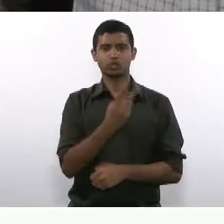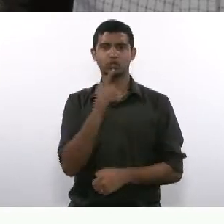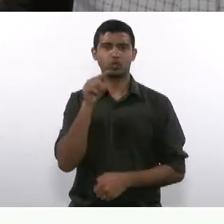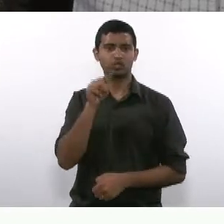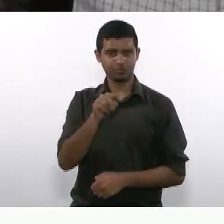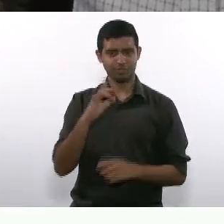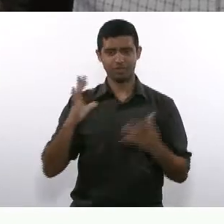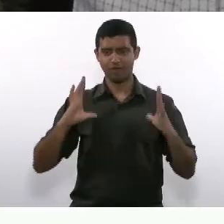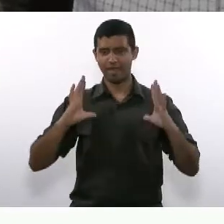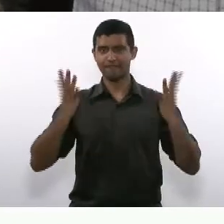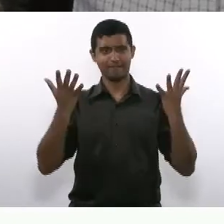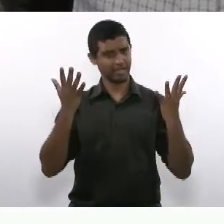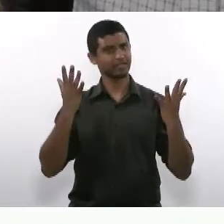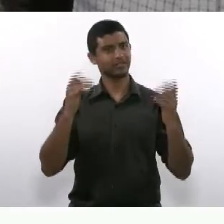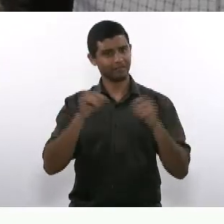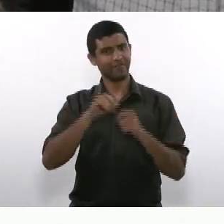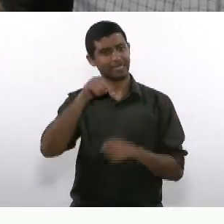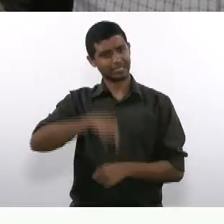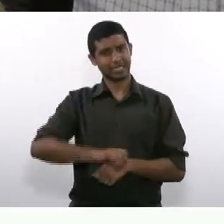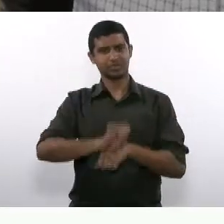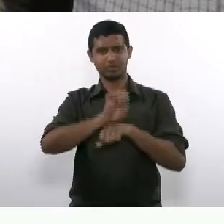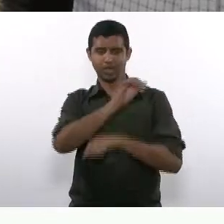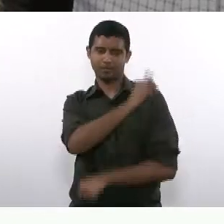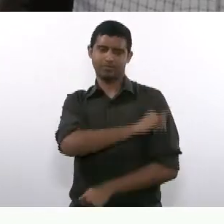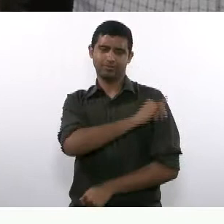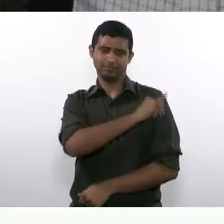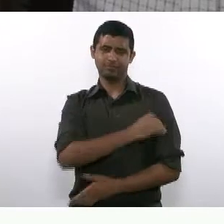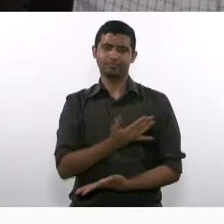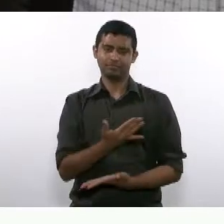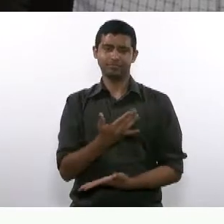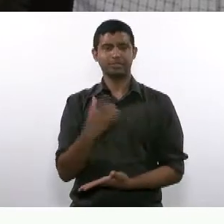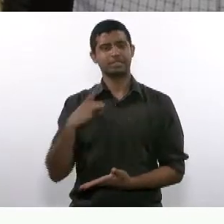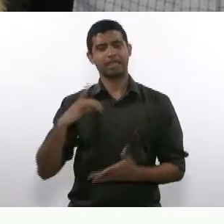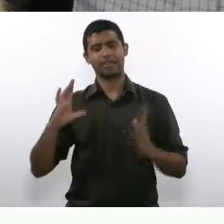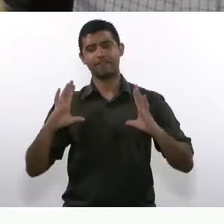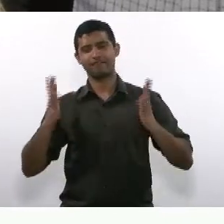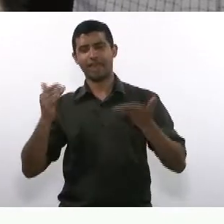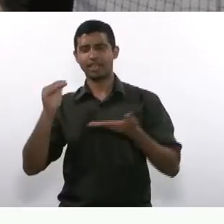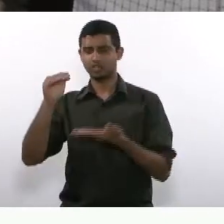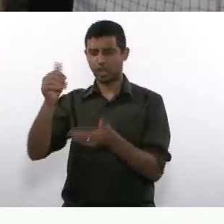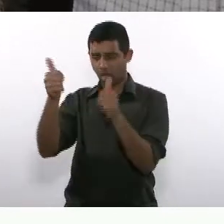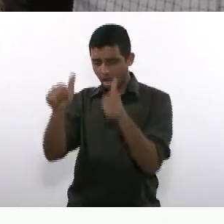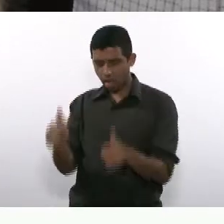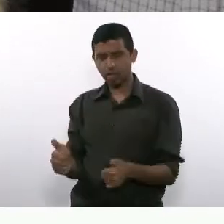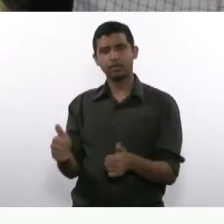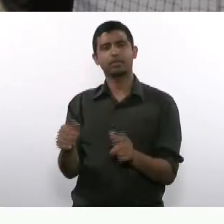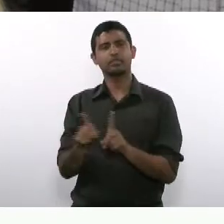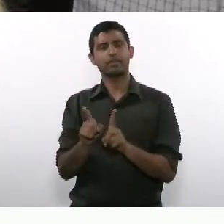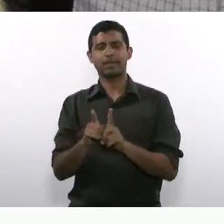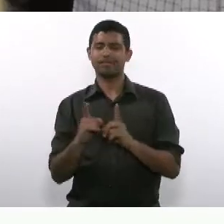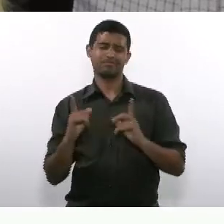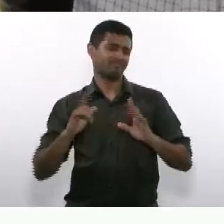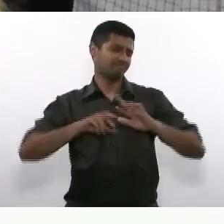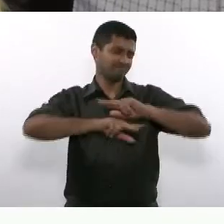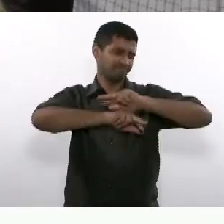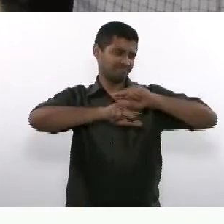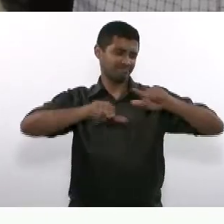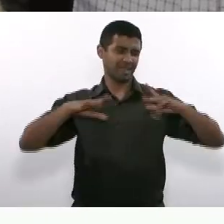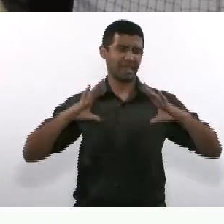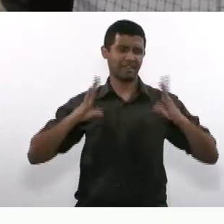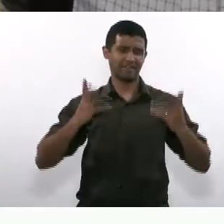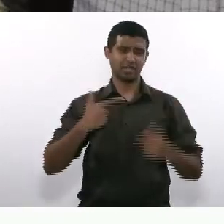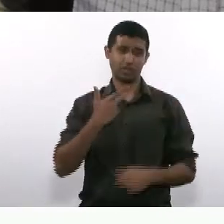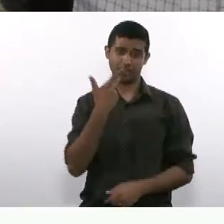eventos que são realizados no estado do Rio de Janeiro, desde festas de padroeiro, festas diversas. Eu volto a